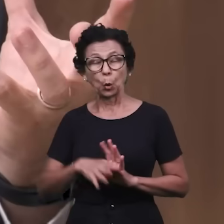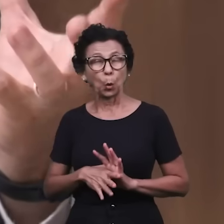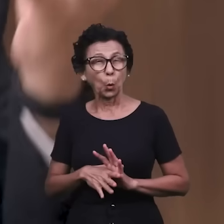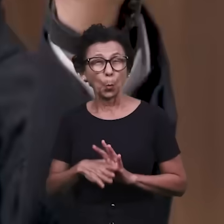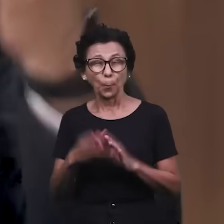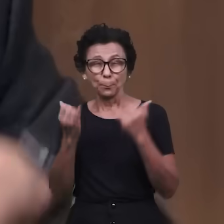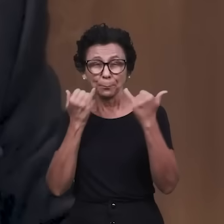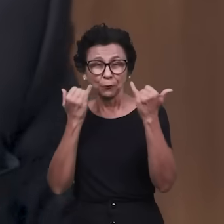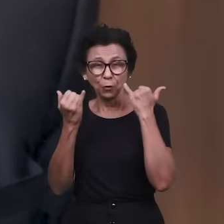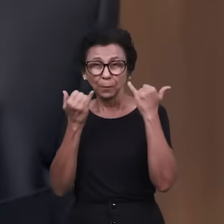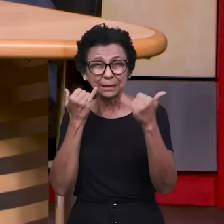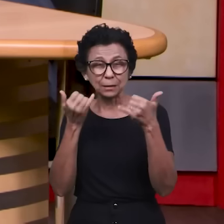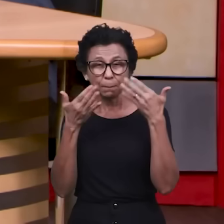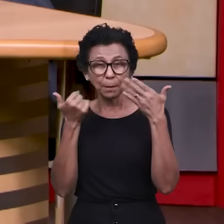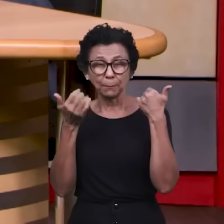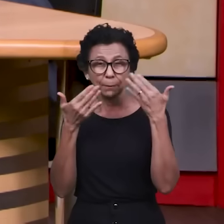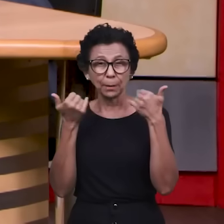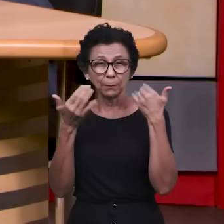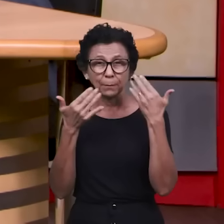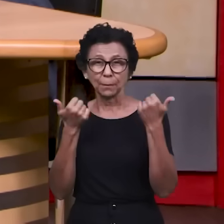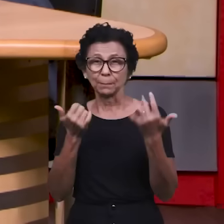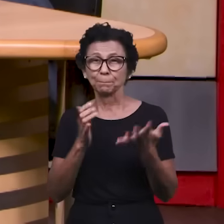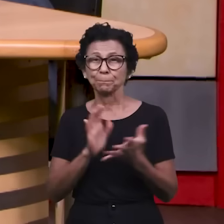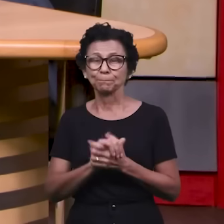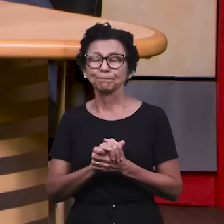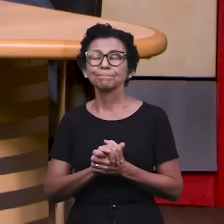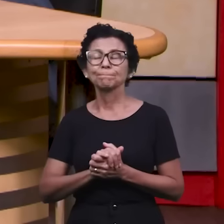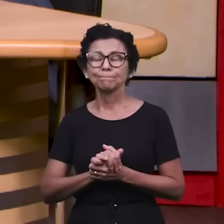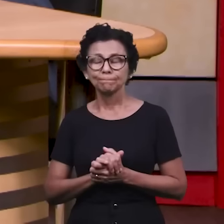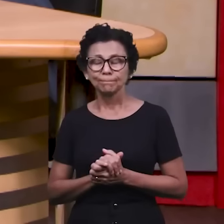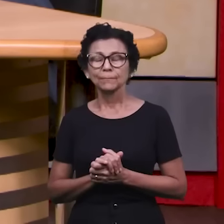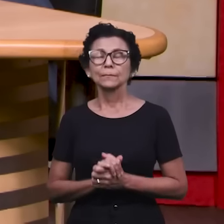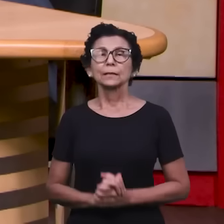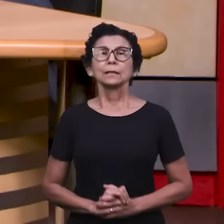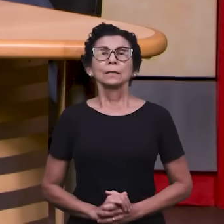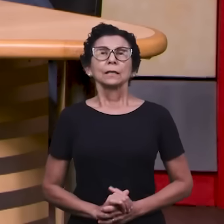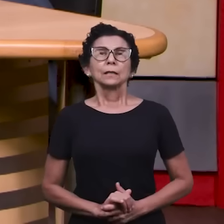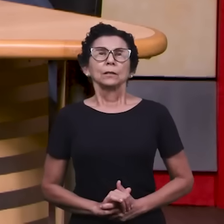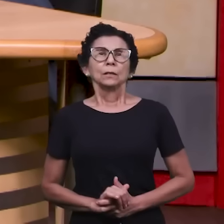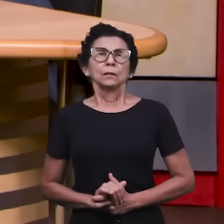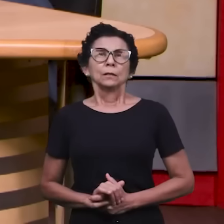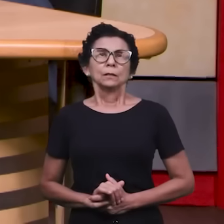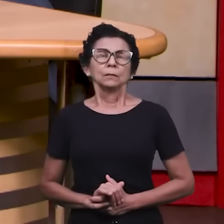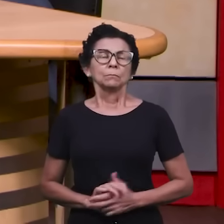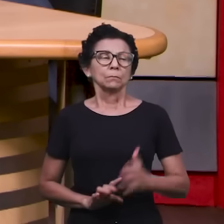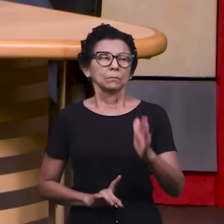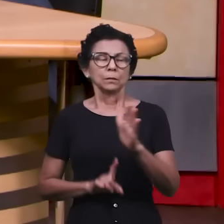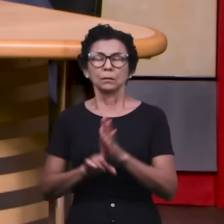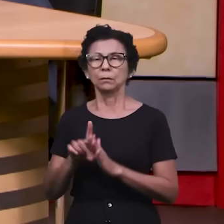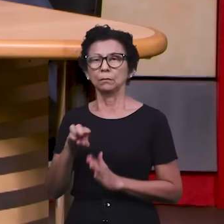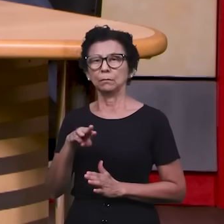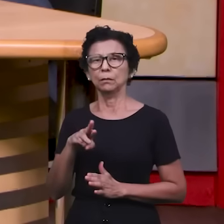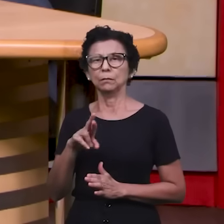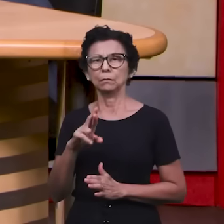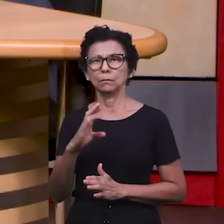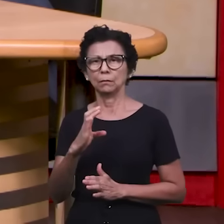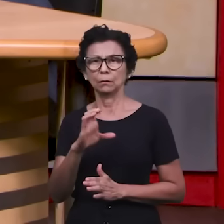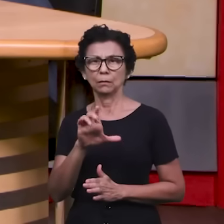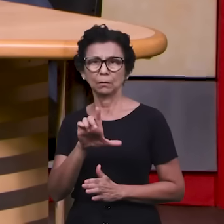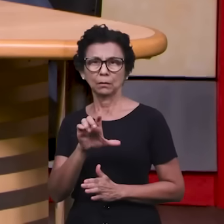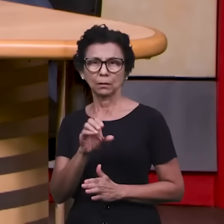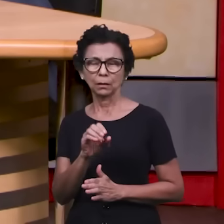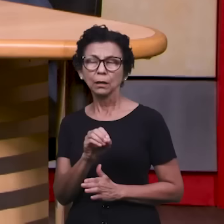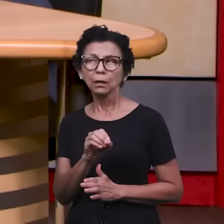de informações e direção. Isso aí. Mas isso que o Marcelo colocou, quando eu fiz a pergunta para ele, eu